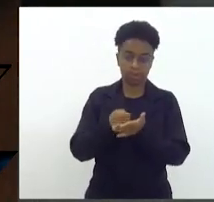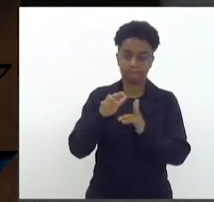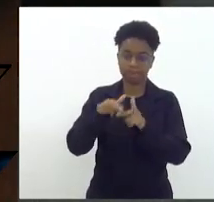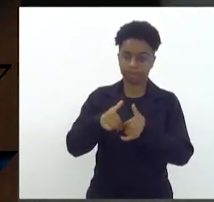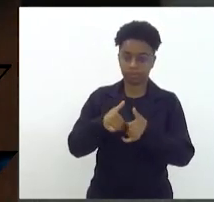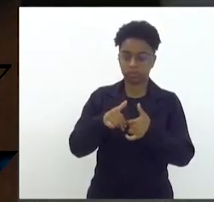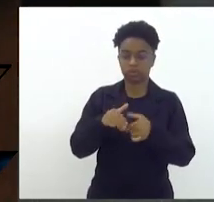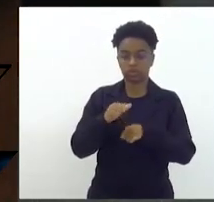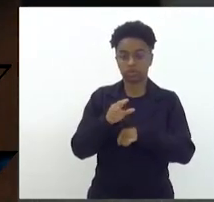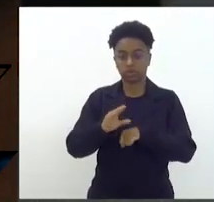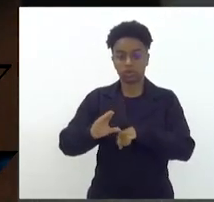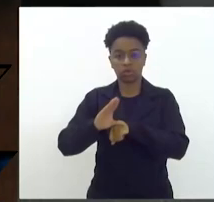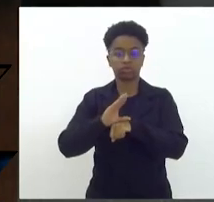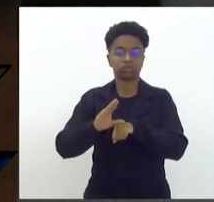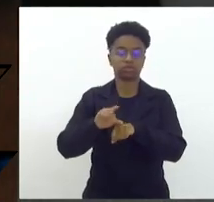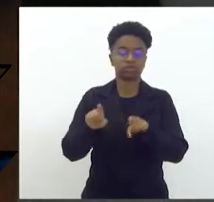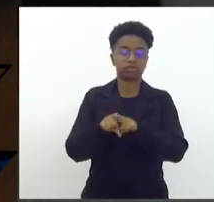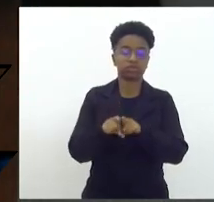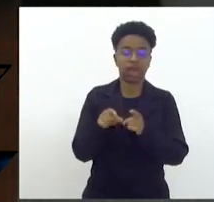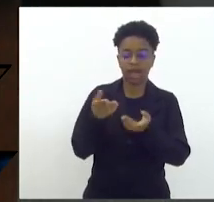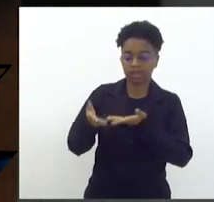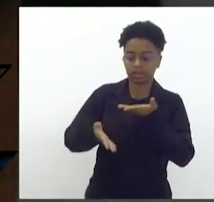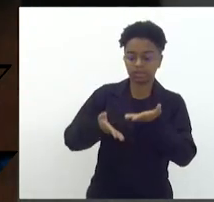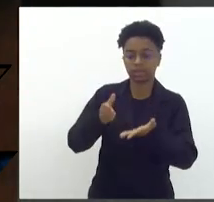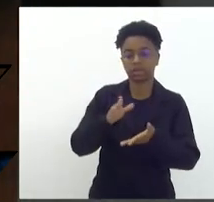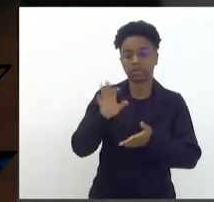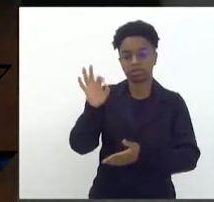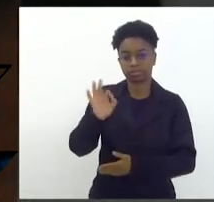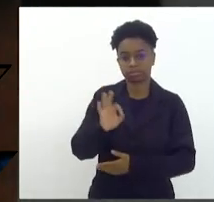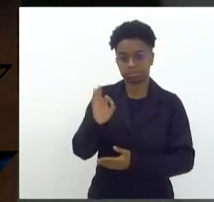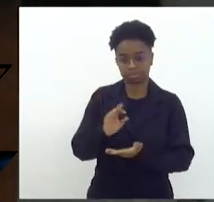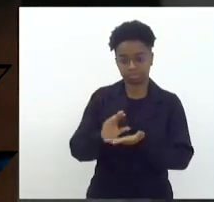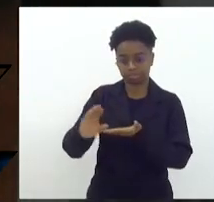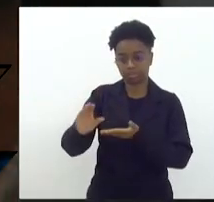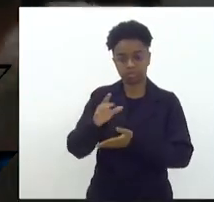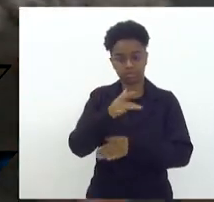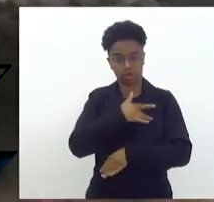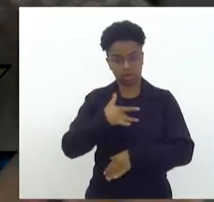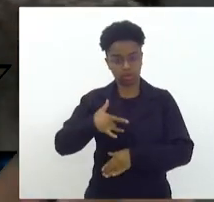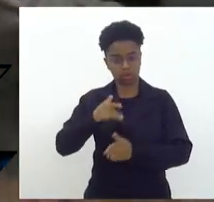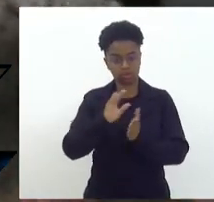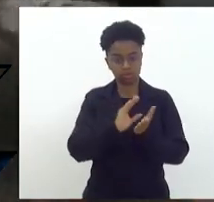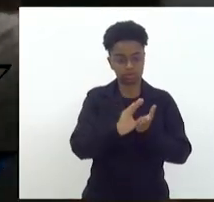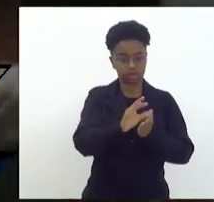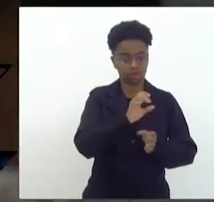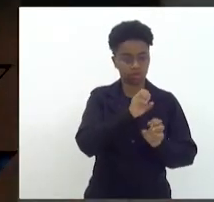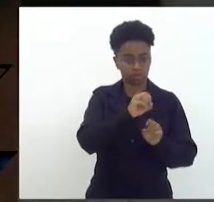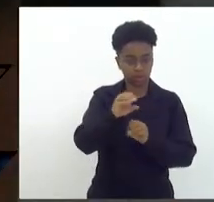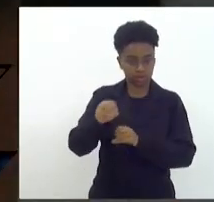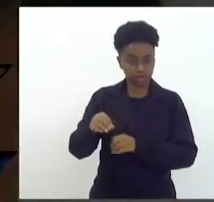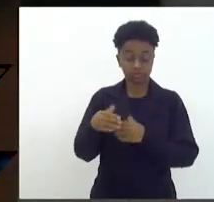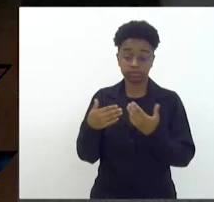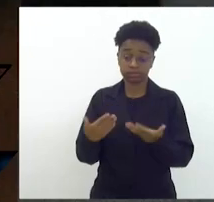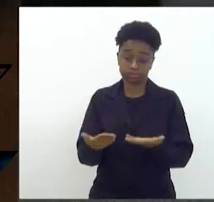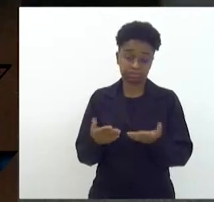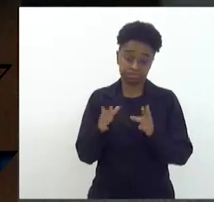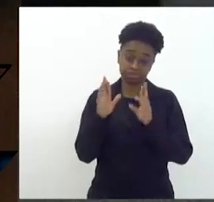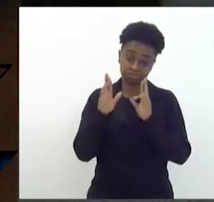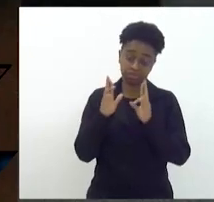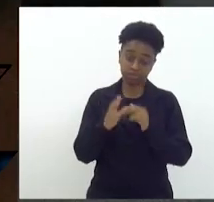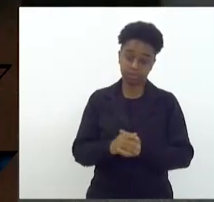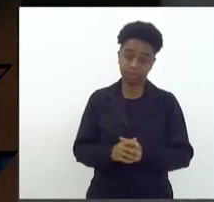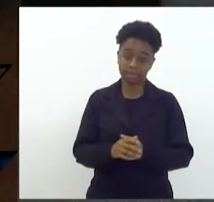a Constituição de atender tantos por cento para saúde tanto por cento para educação é que assim seja